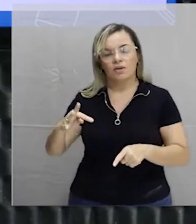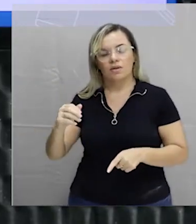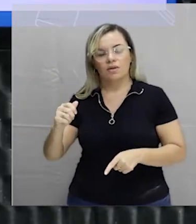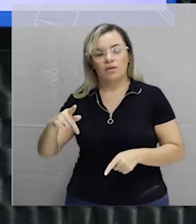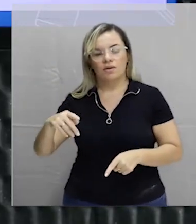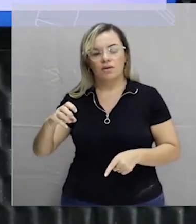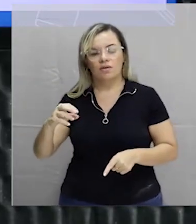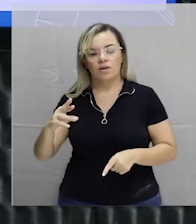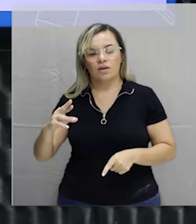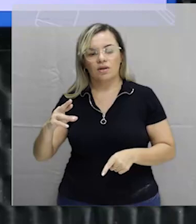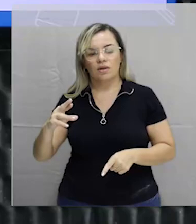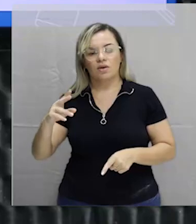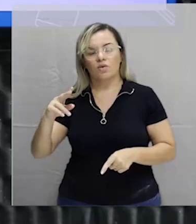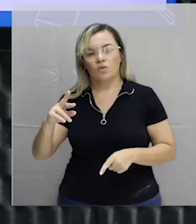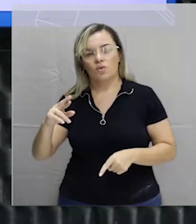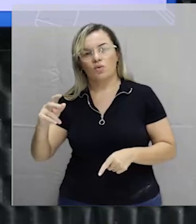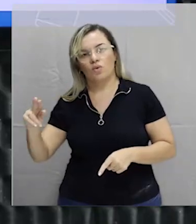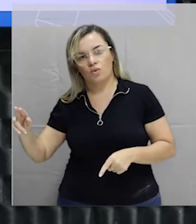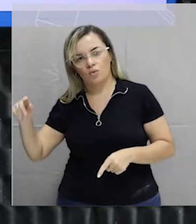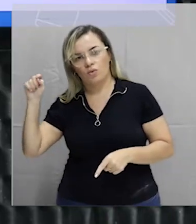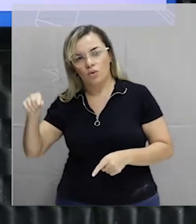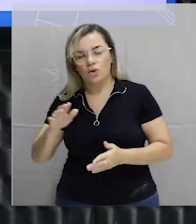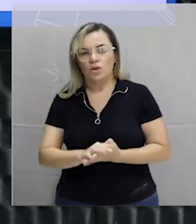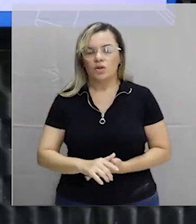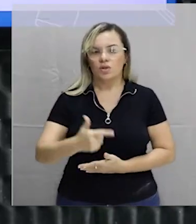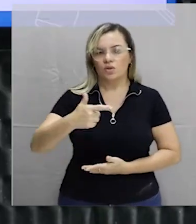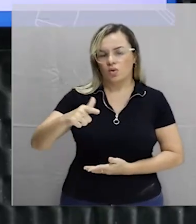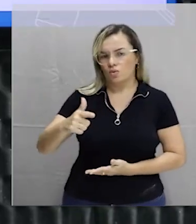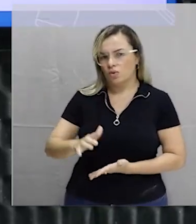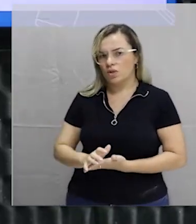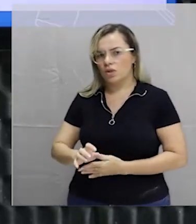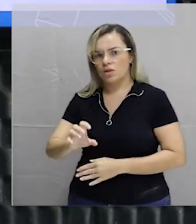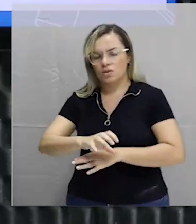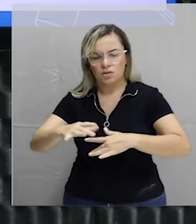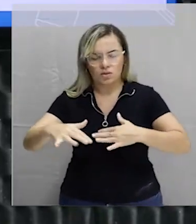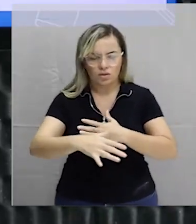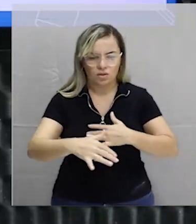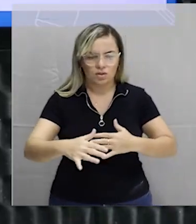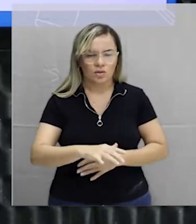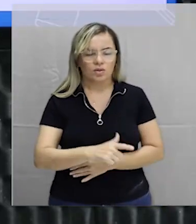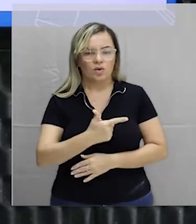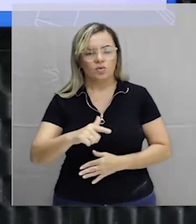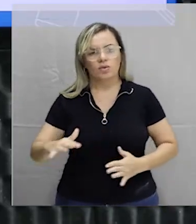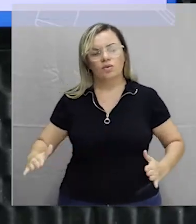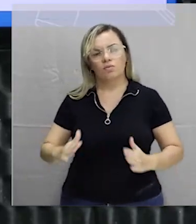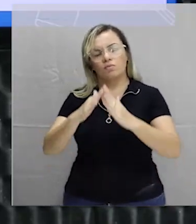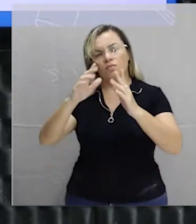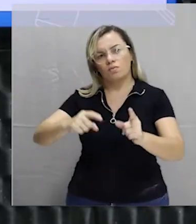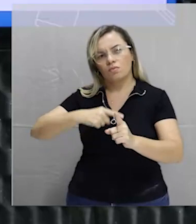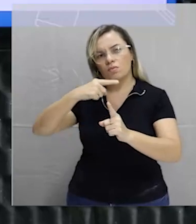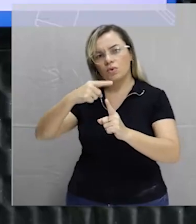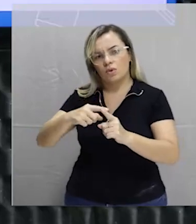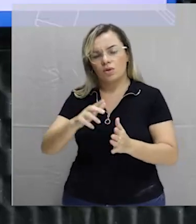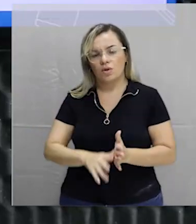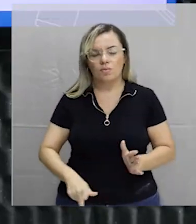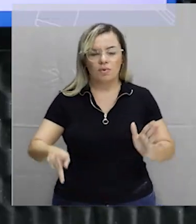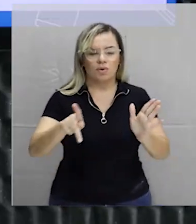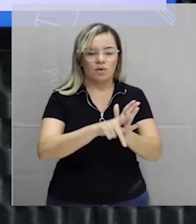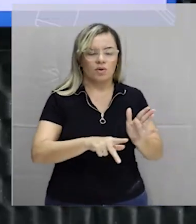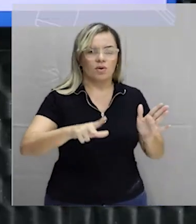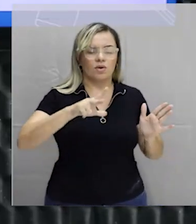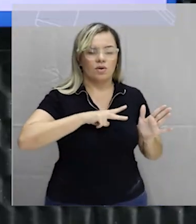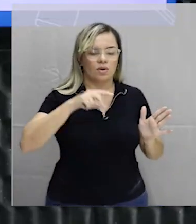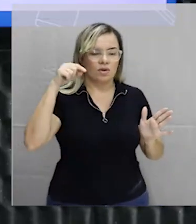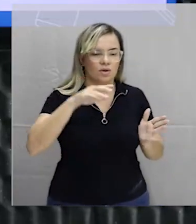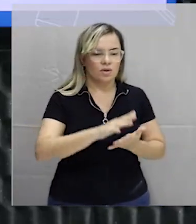frente pastoril, que não tem estado, que não tem igreja, ela é uma frente privada, ela tem a presença de criadores